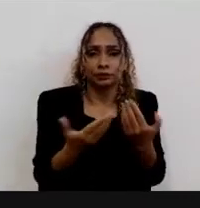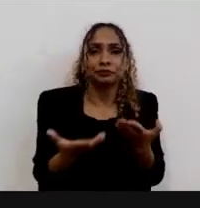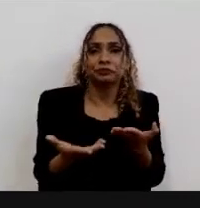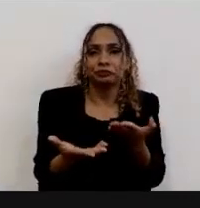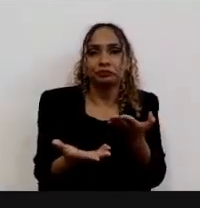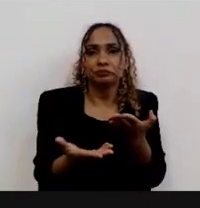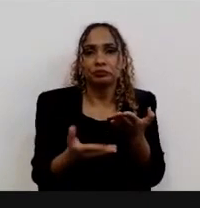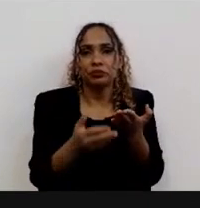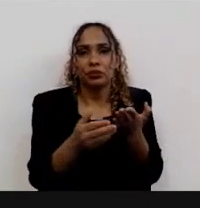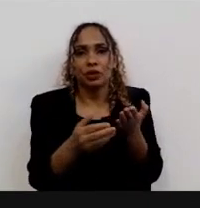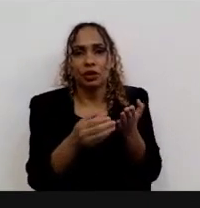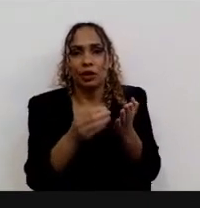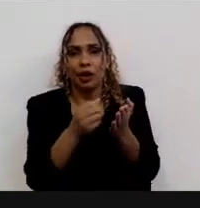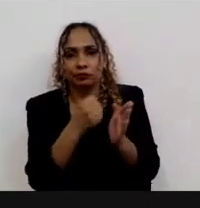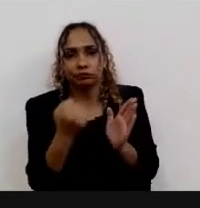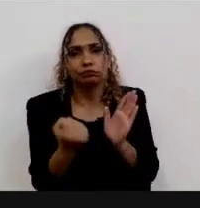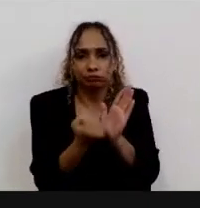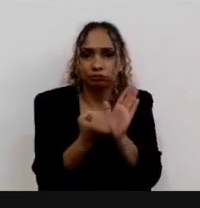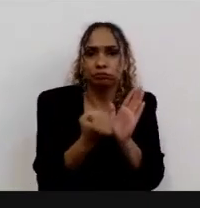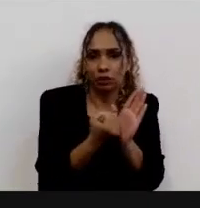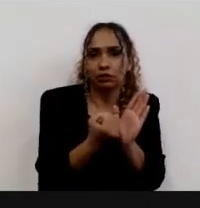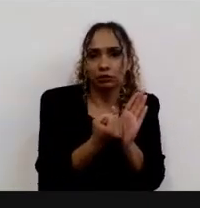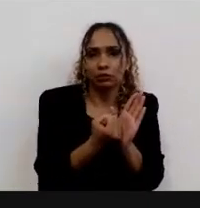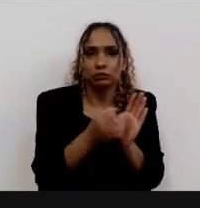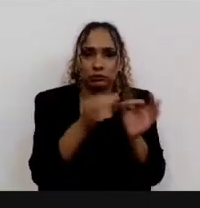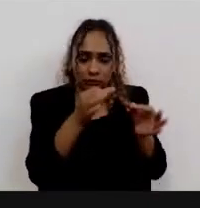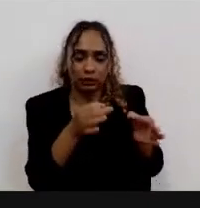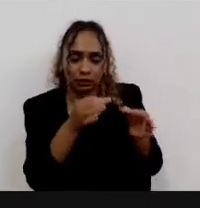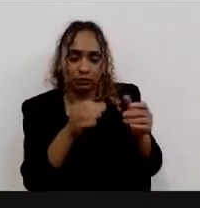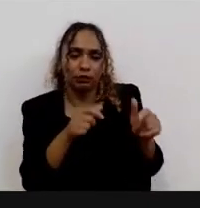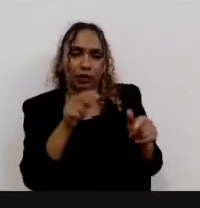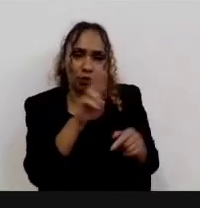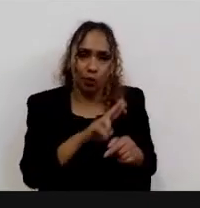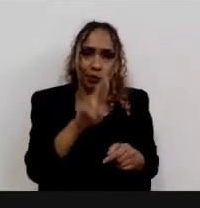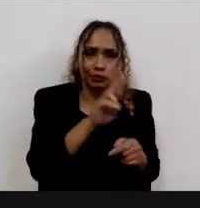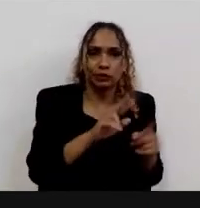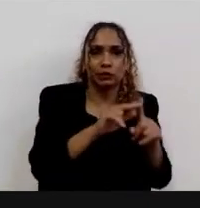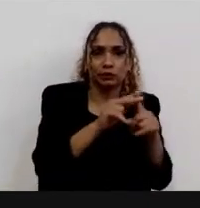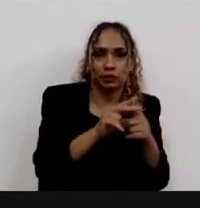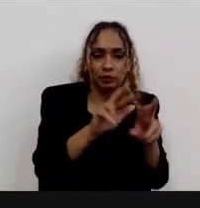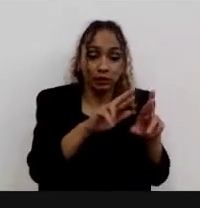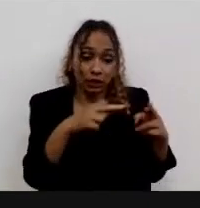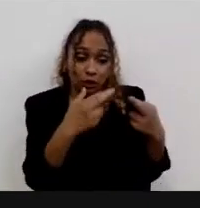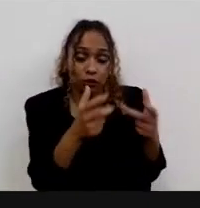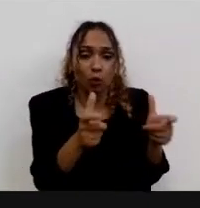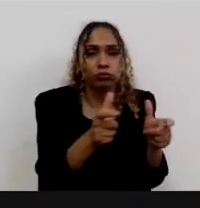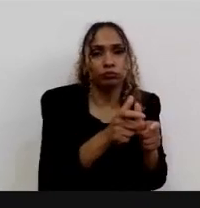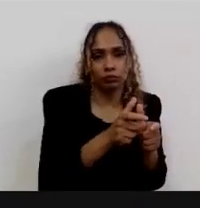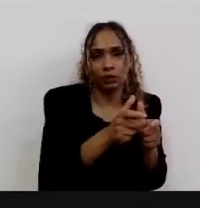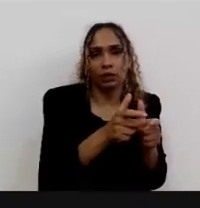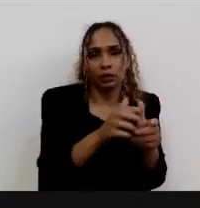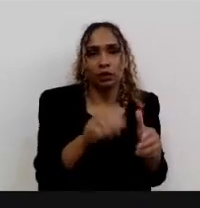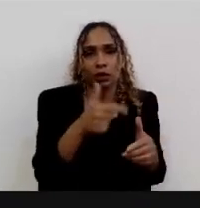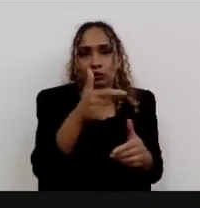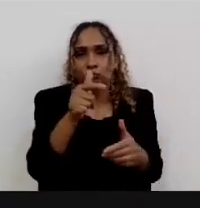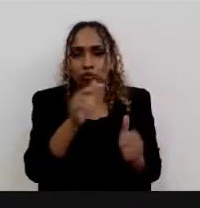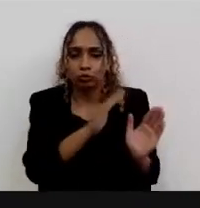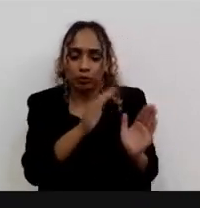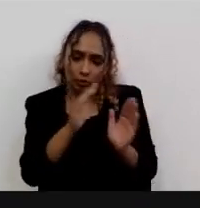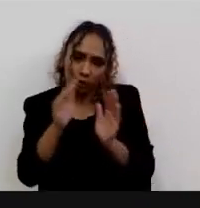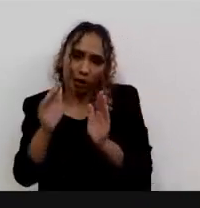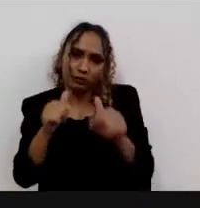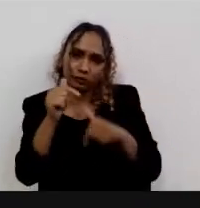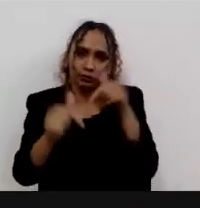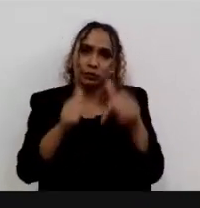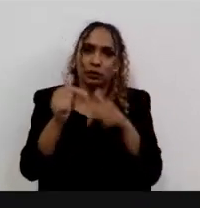a parte do registro oficial, mais a gente conseguiria utilizar essa ferramenta em reuniões pequenas. Tá? Os próximos passos que nós